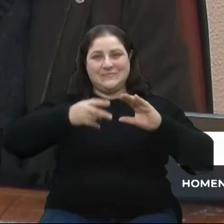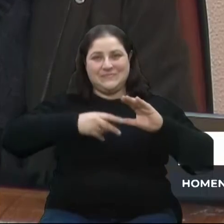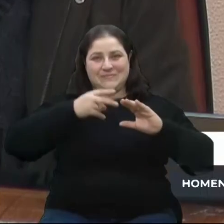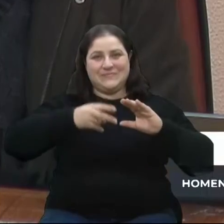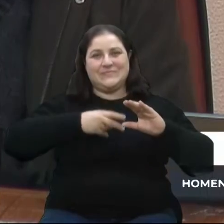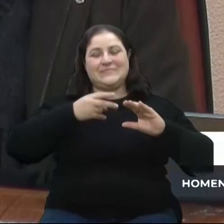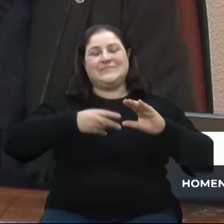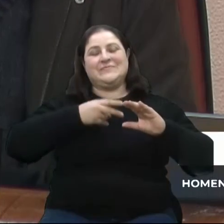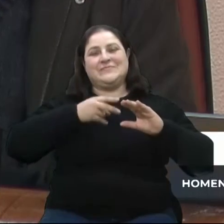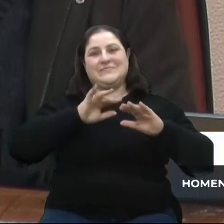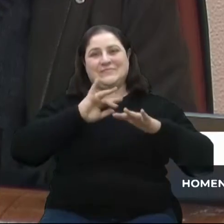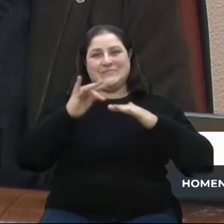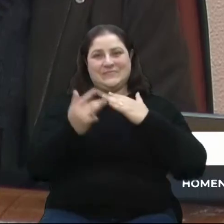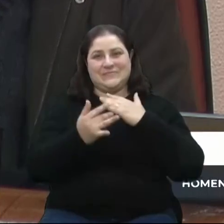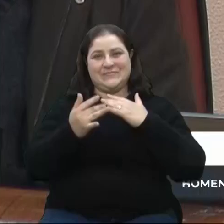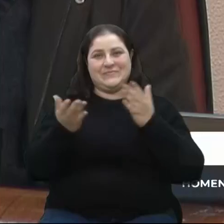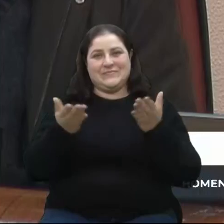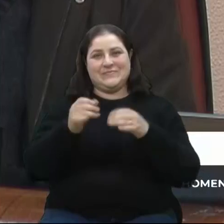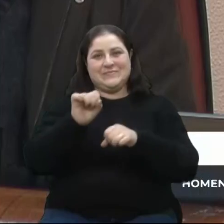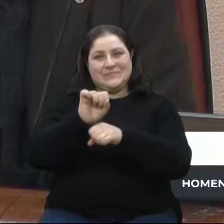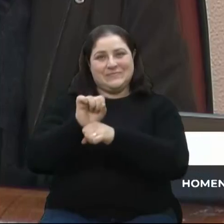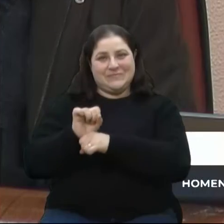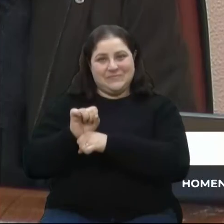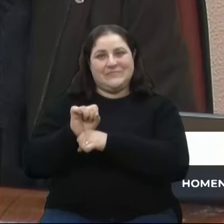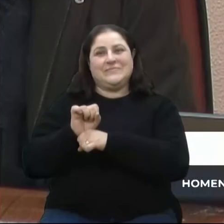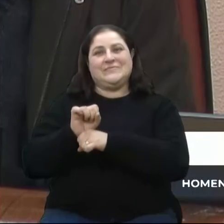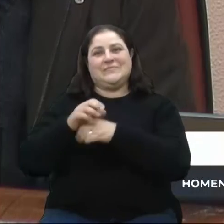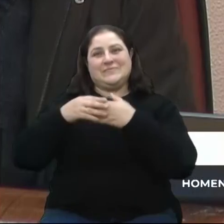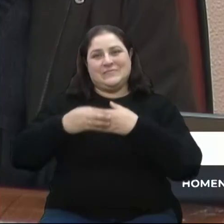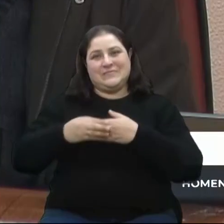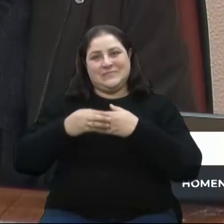a suspensão dos trabalhos da presente sessão para